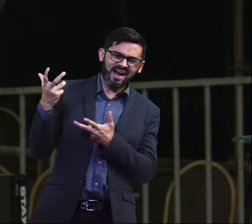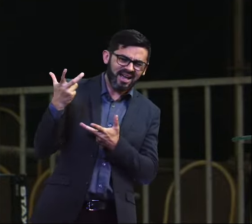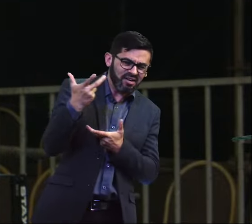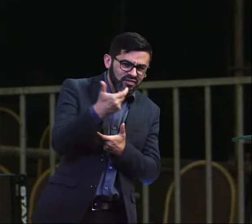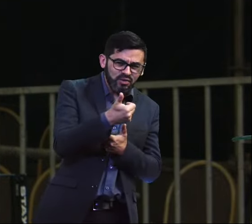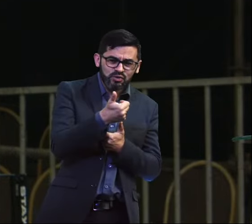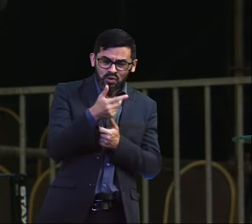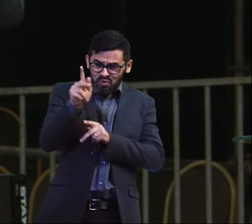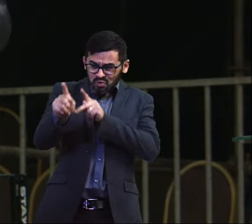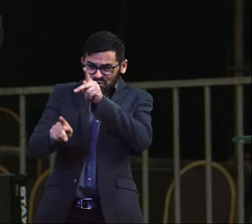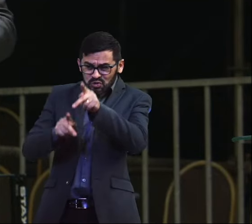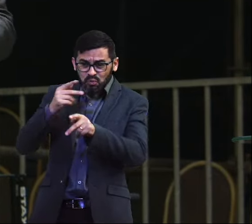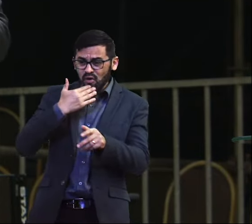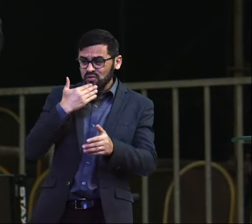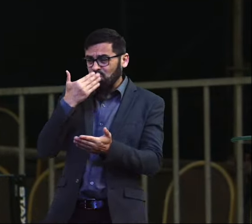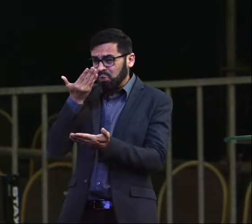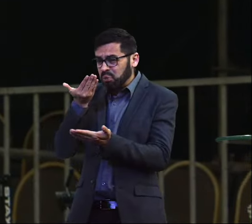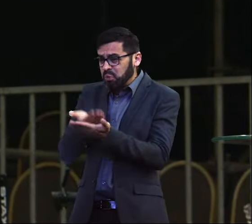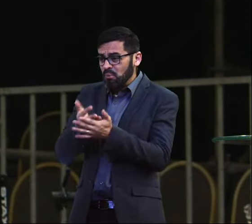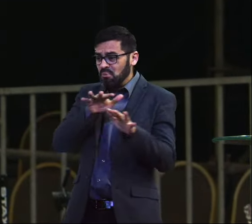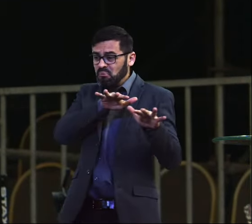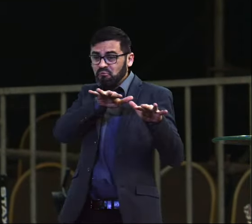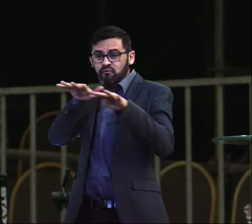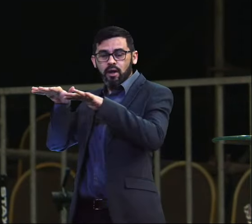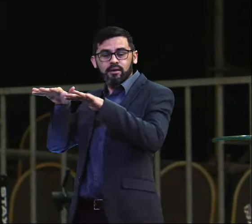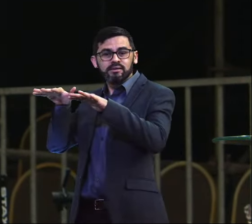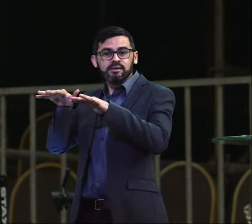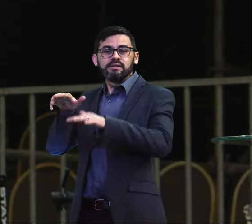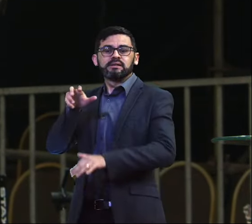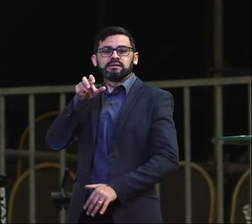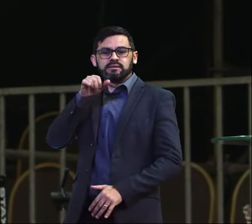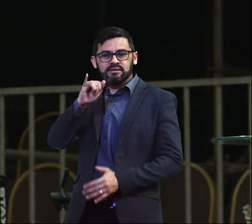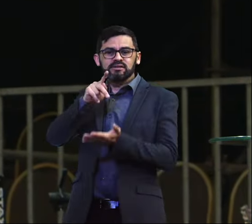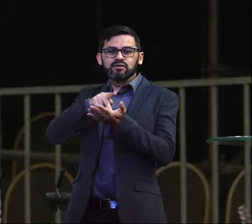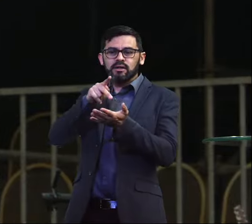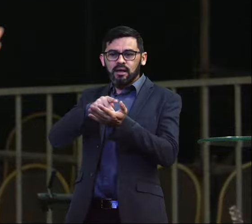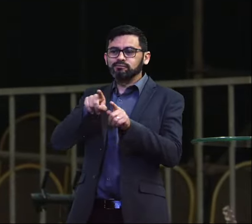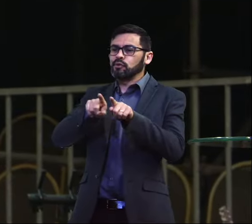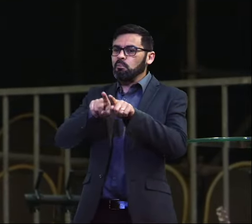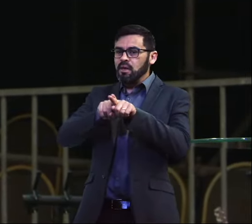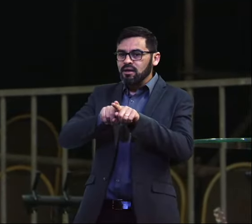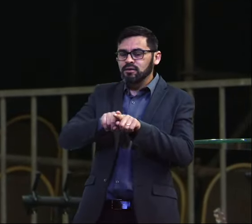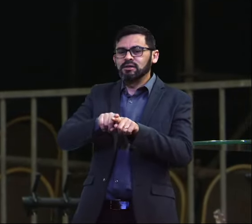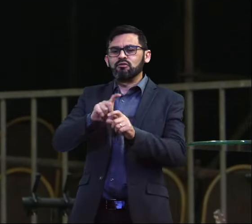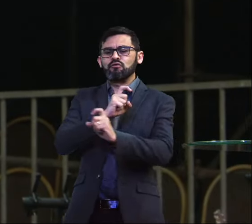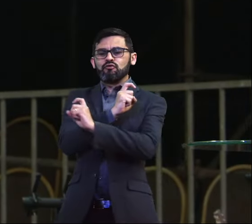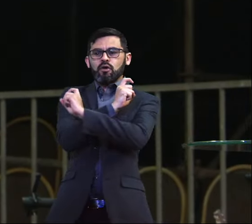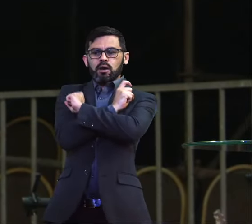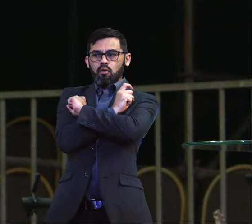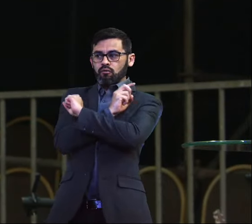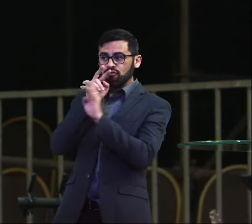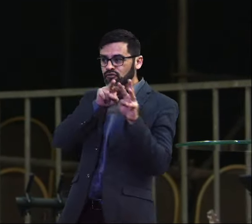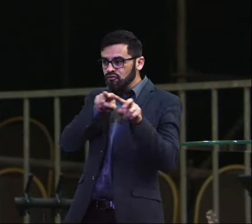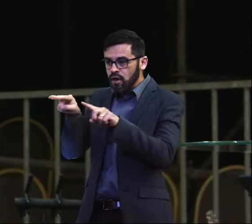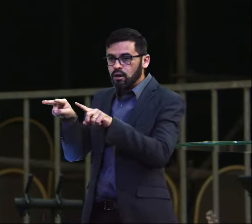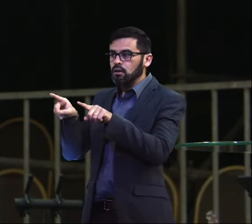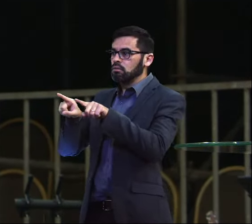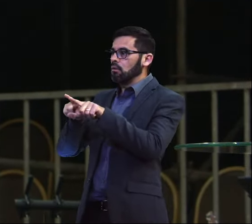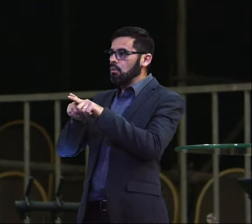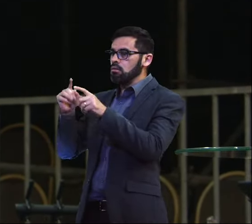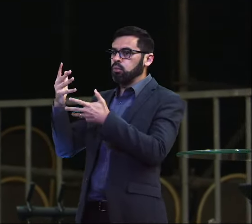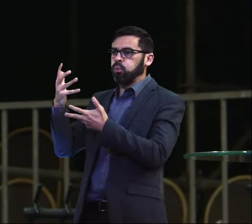surpreendidos, os povos inimigos vão ficar surpreendidos. Se desse para o faraó falar e dizer: isso aqui é